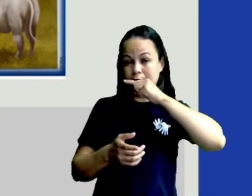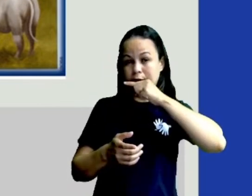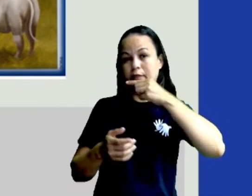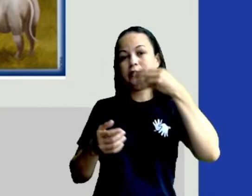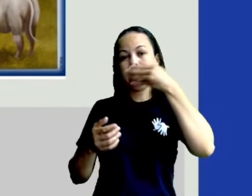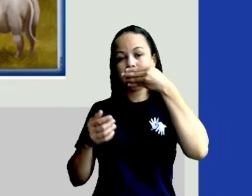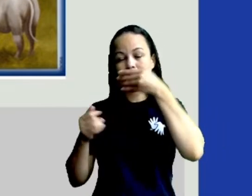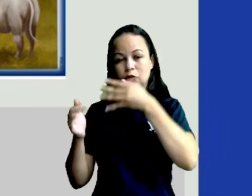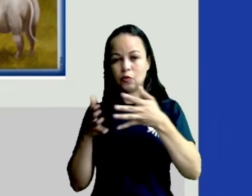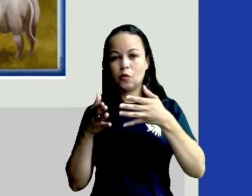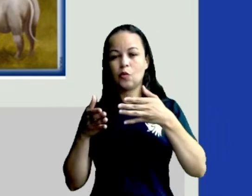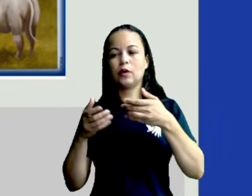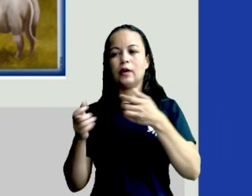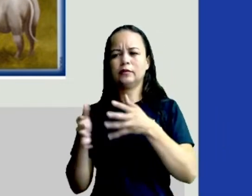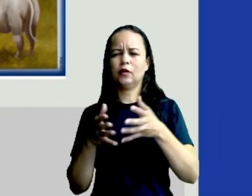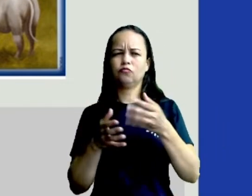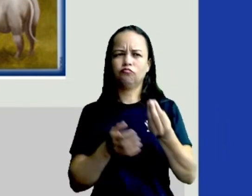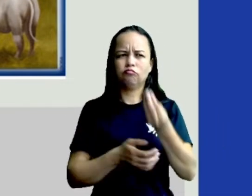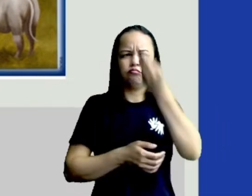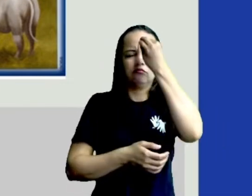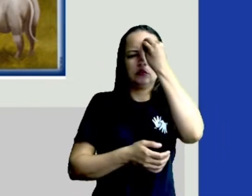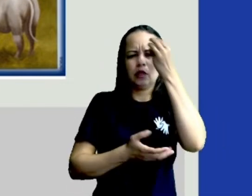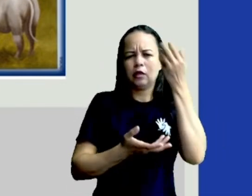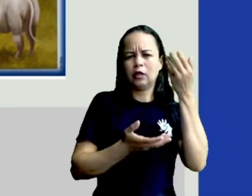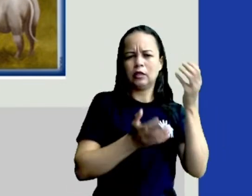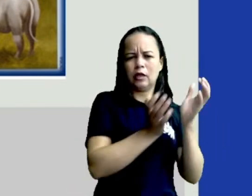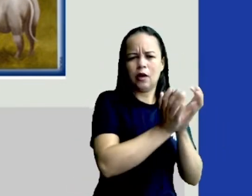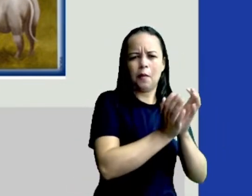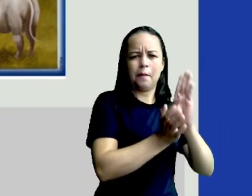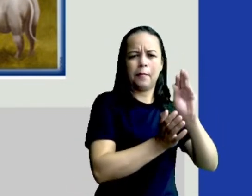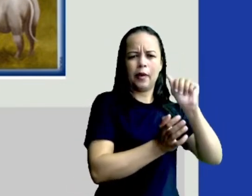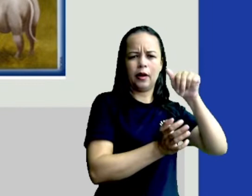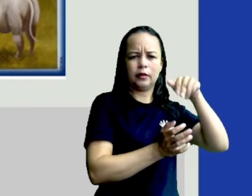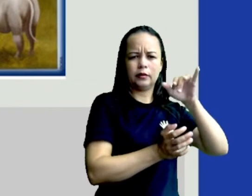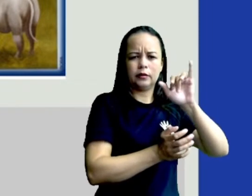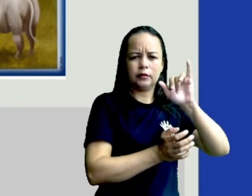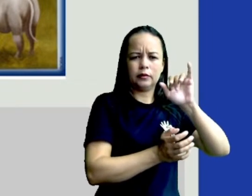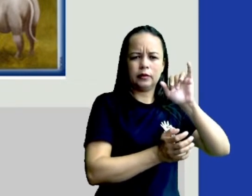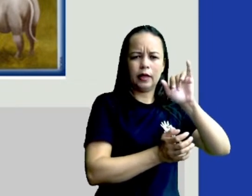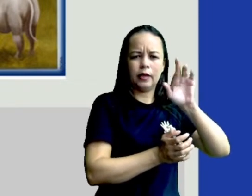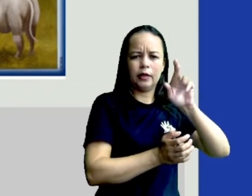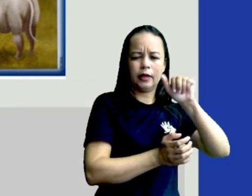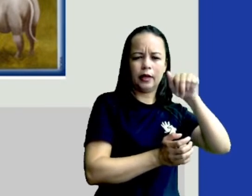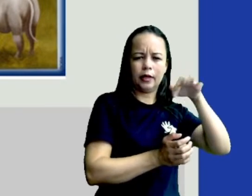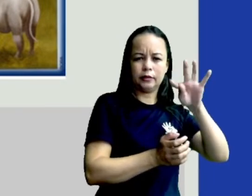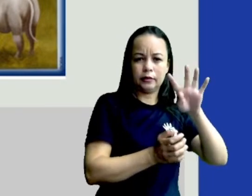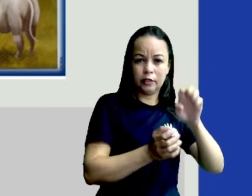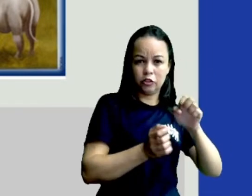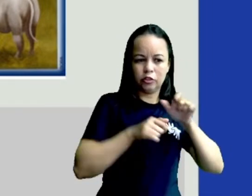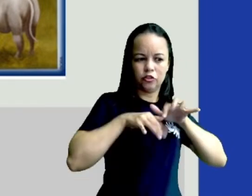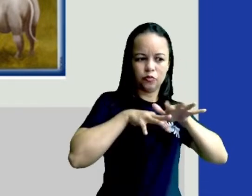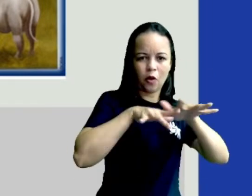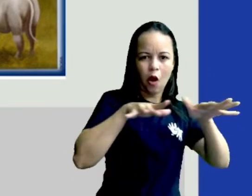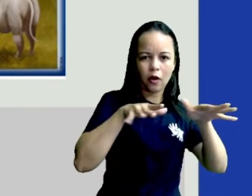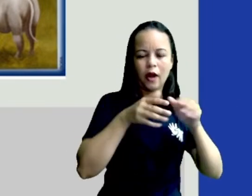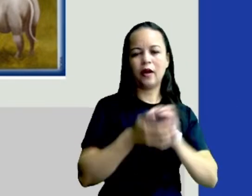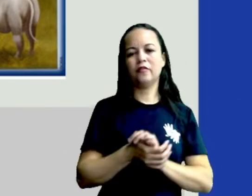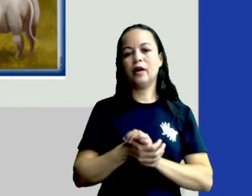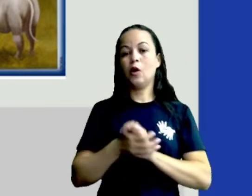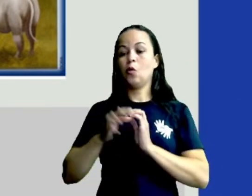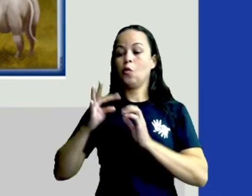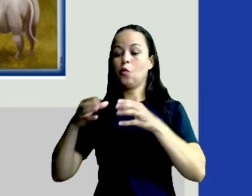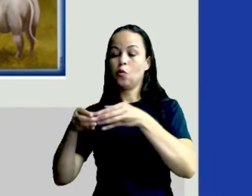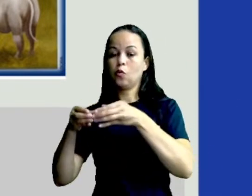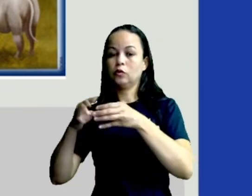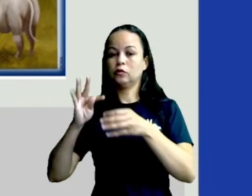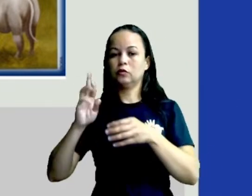Então, vamos lá, colocar na mente da gente. Bandeirantes, quem explorava. Tropeiros, quem levava as mercadorias